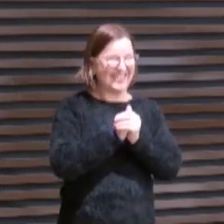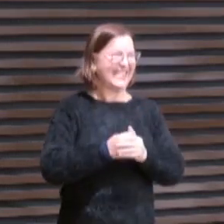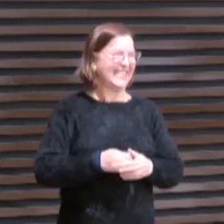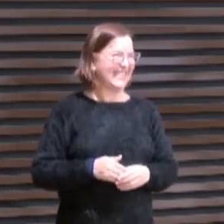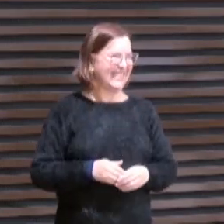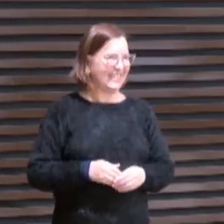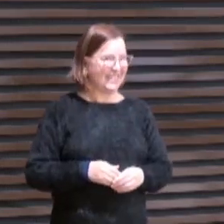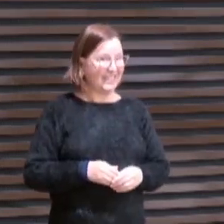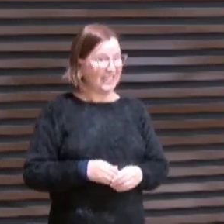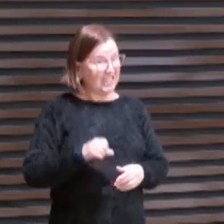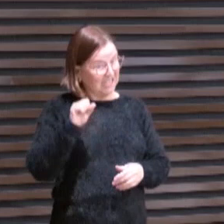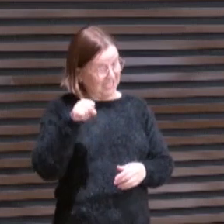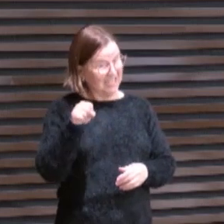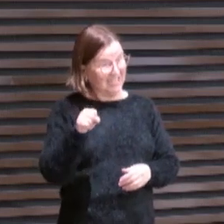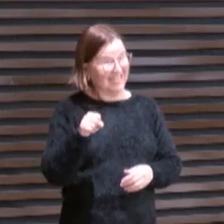Tá ou não tá?